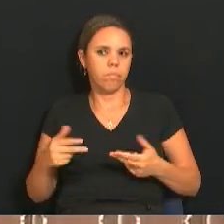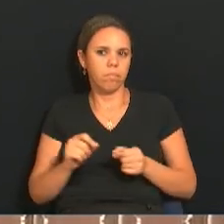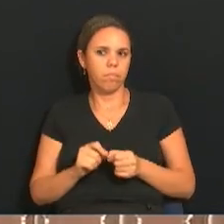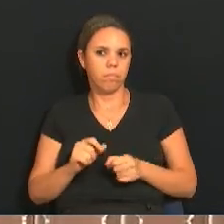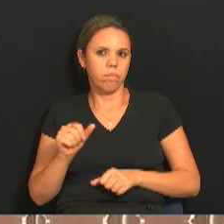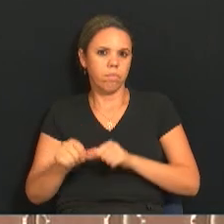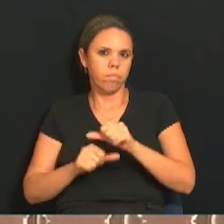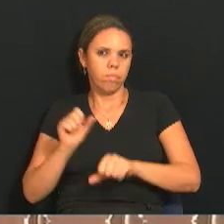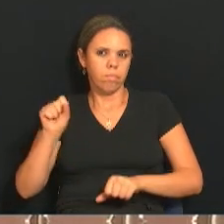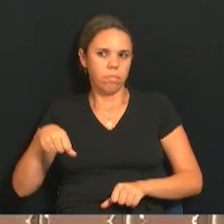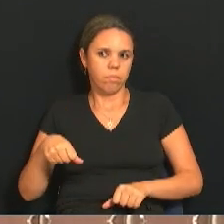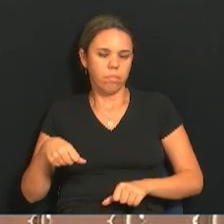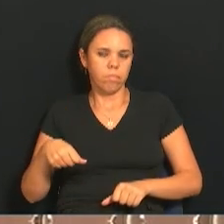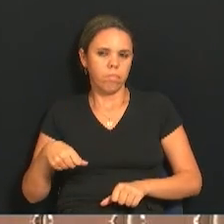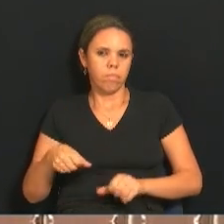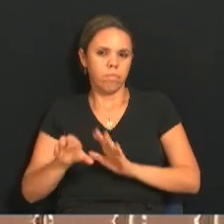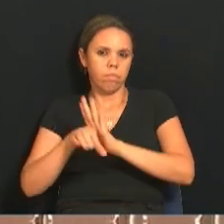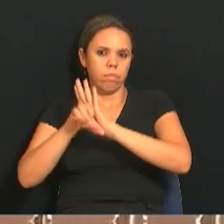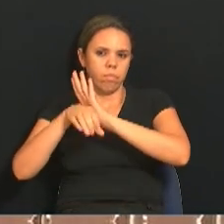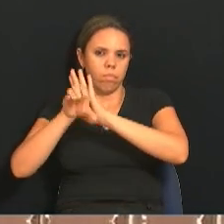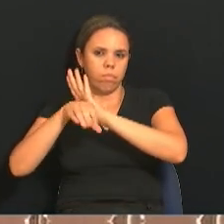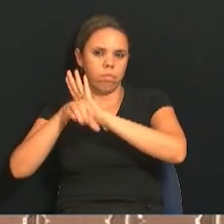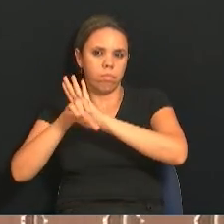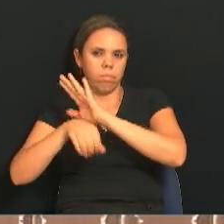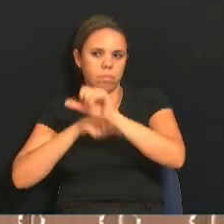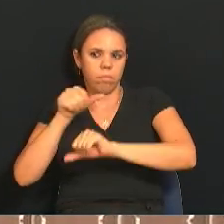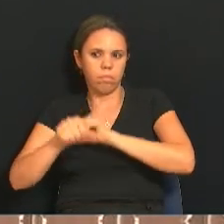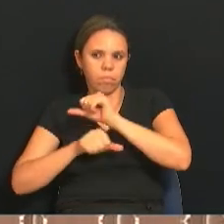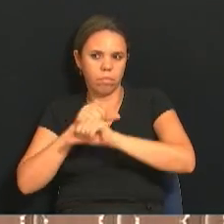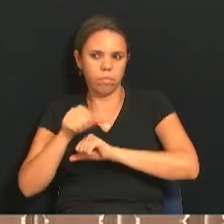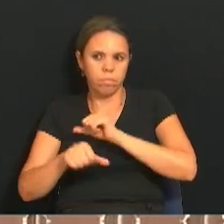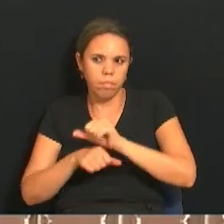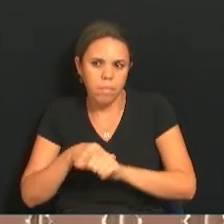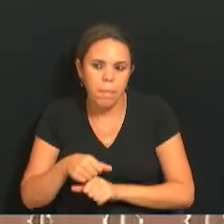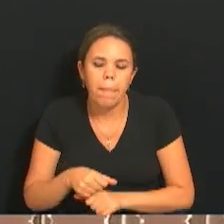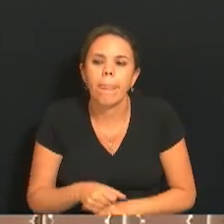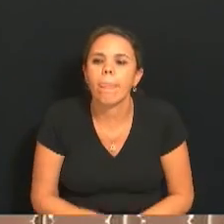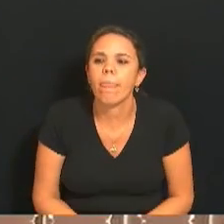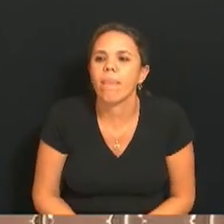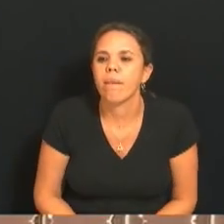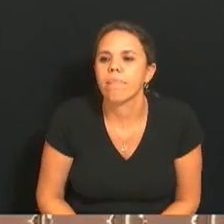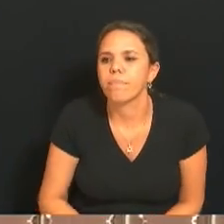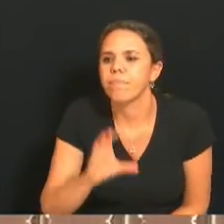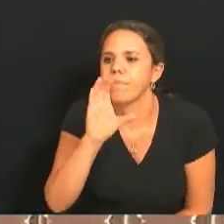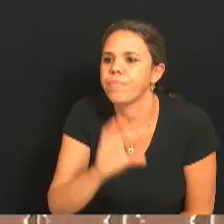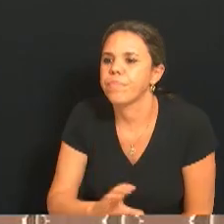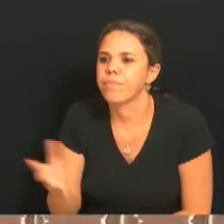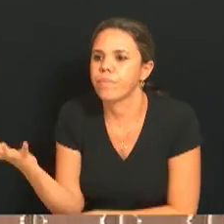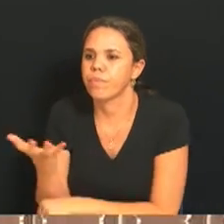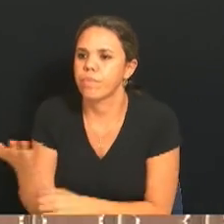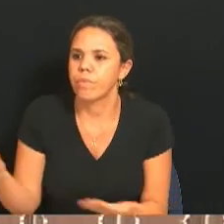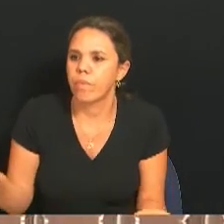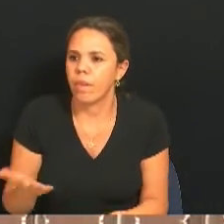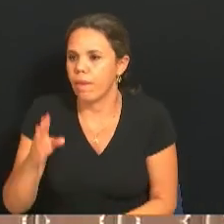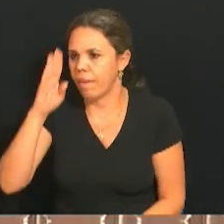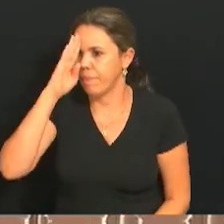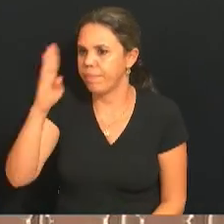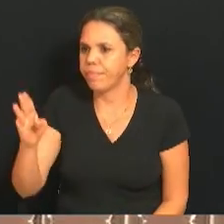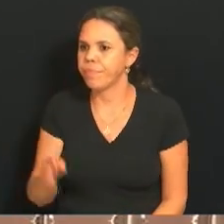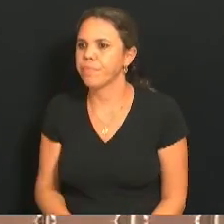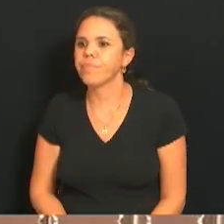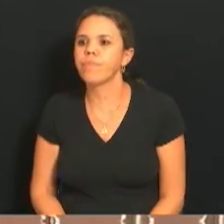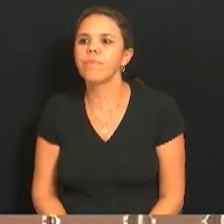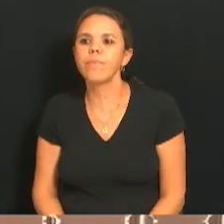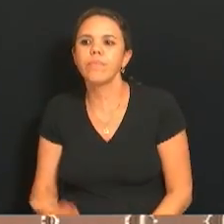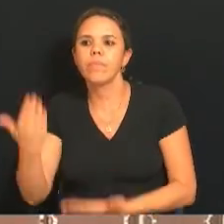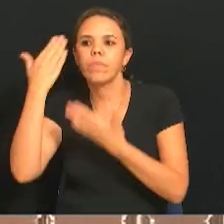sim, um conceito e transformar um pouco a vida até de alguns cidadãos que estão na rua hoje. Mas, principalmente, agradeço a Deus